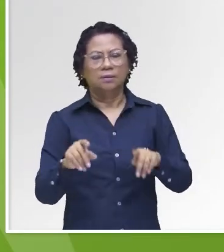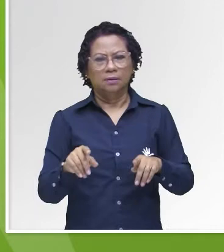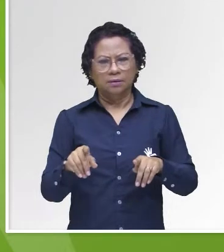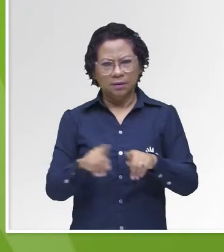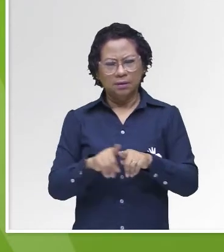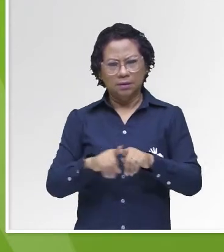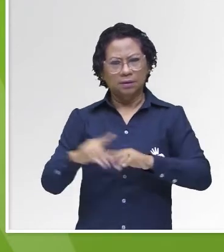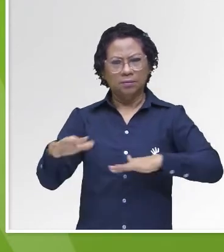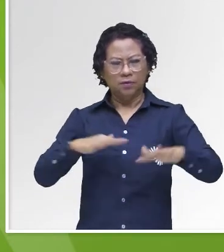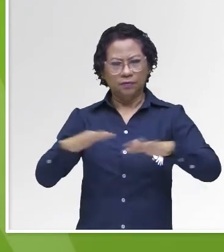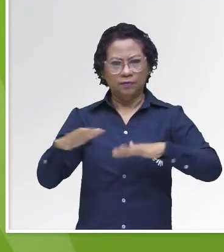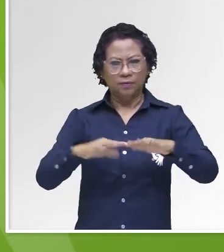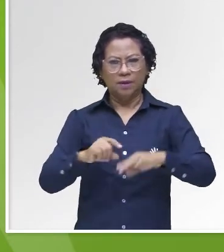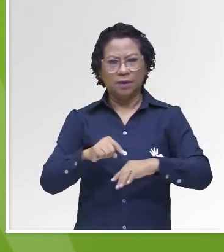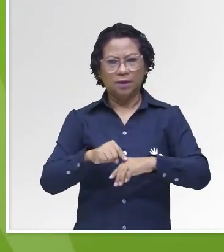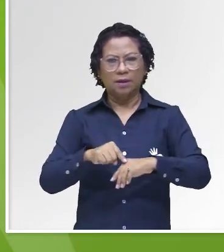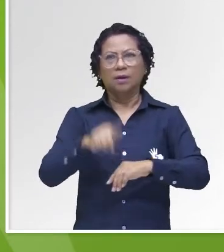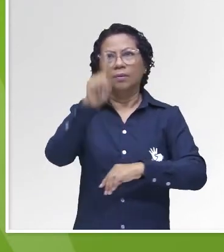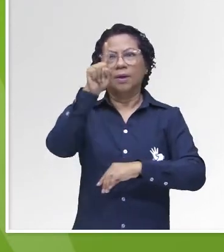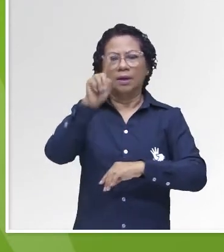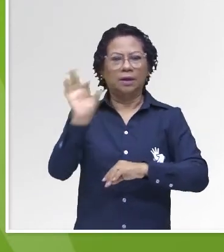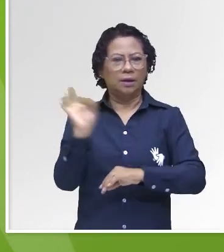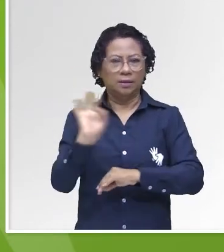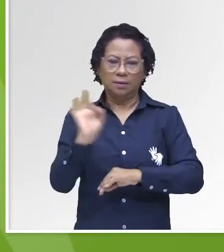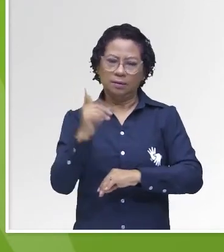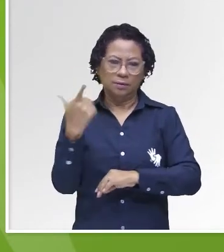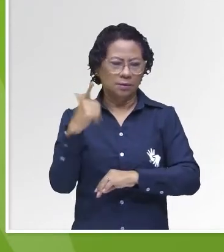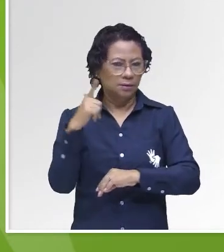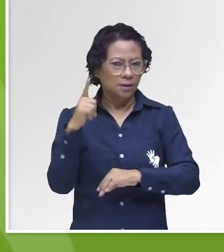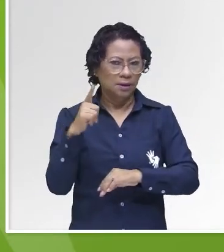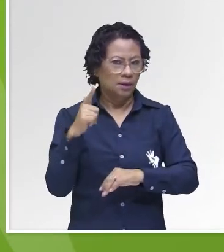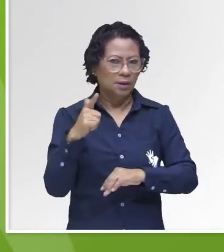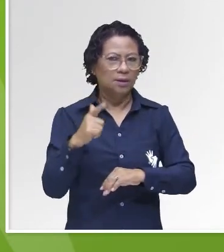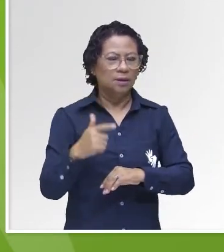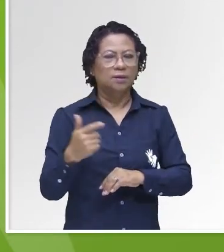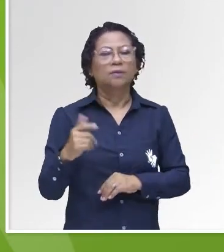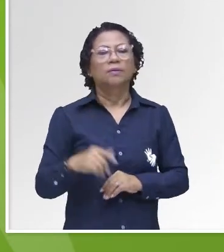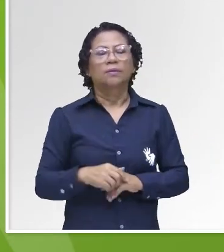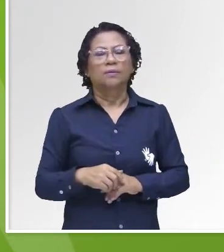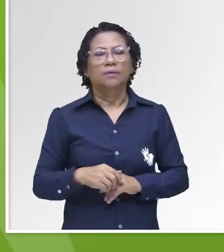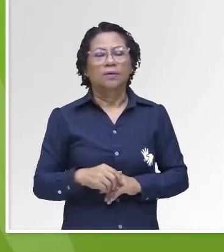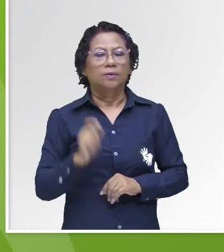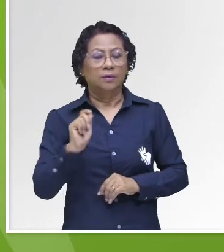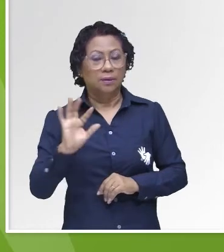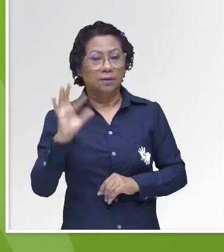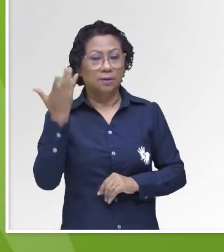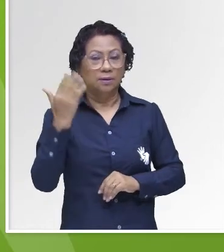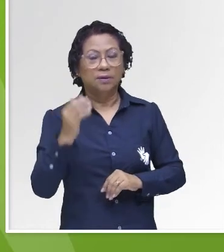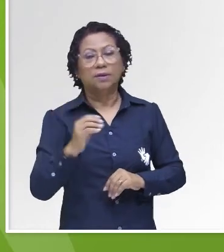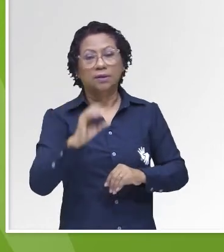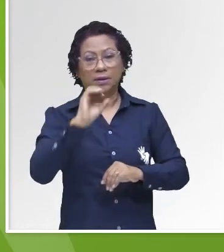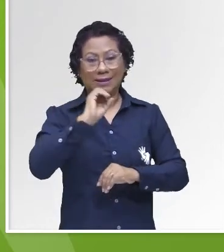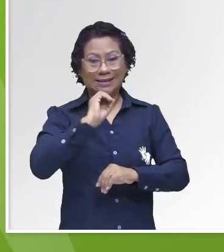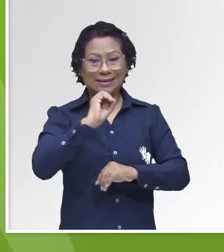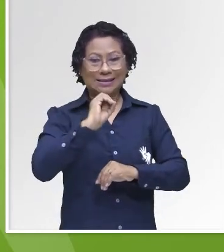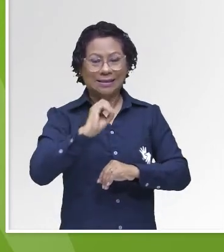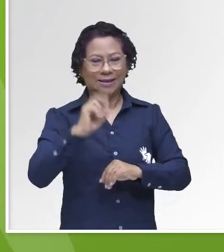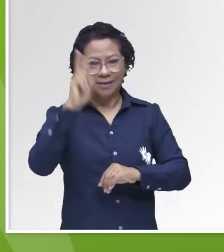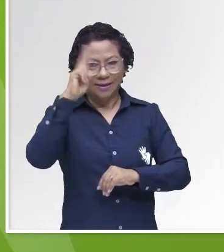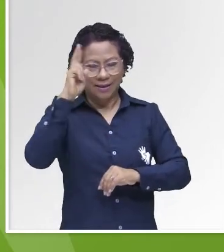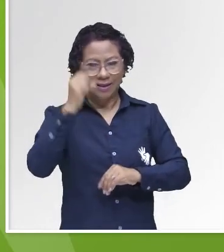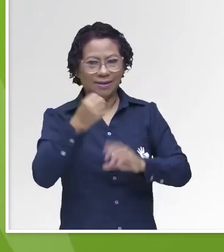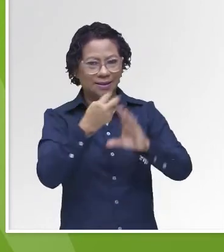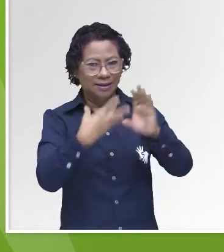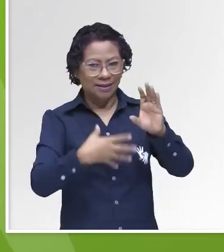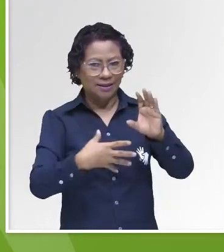Não, não tenho velocidade na vertical. Se eu não tenho velocidade na vertical, a velocidade é igual a zero. Lembra qual é a característica da